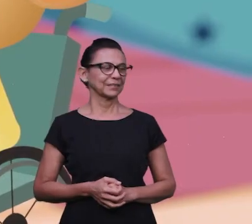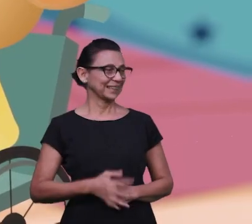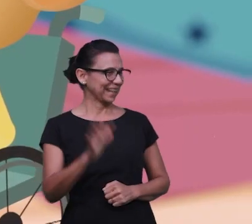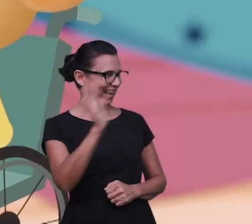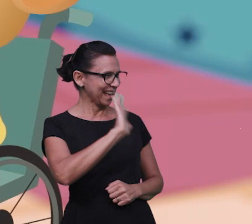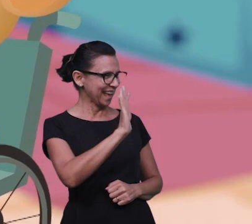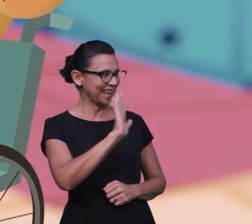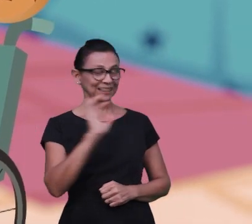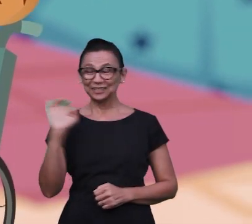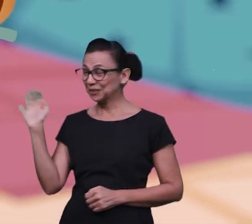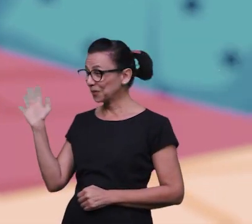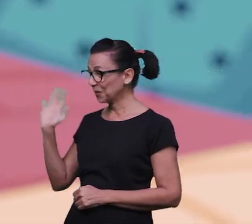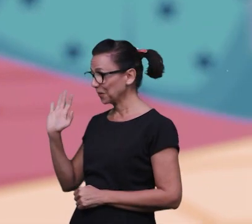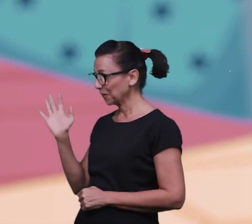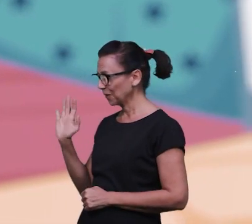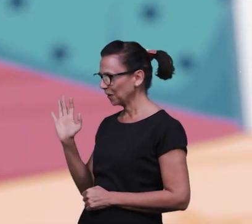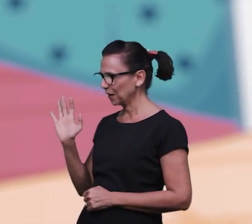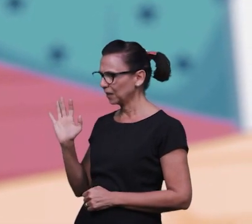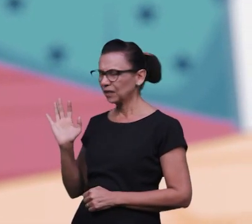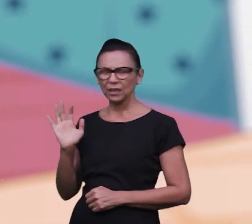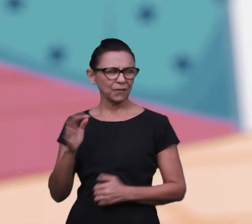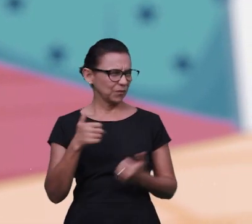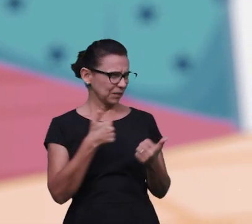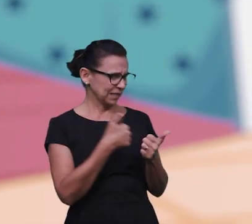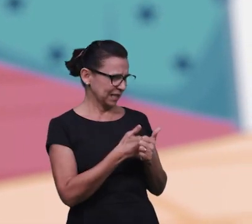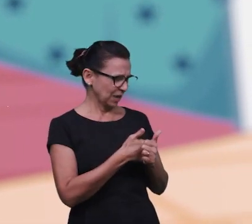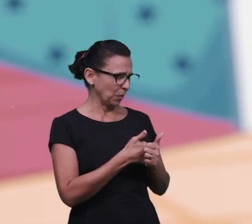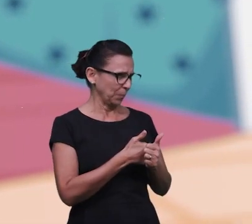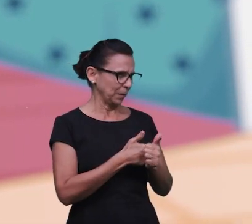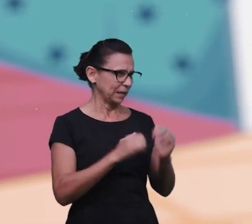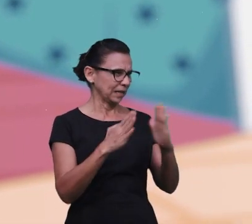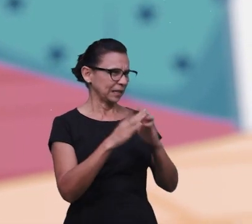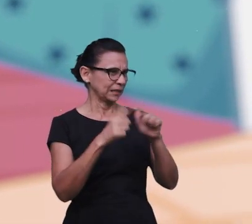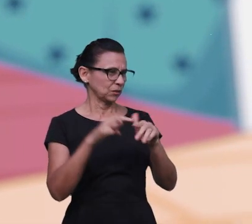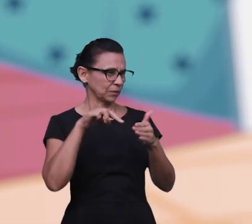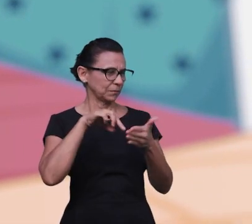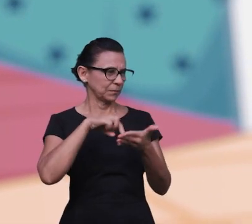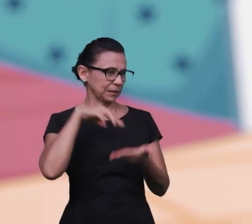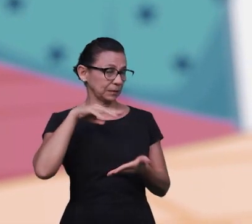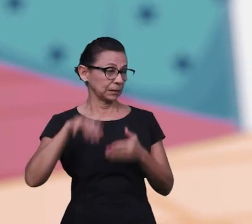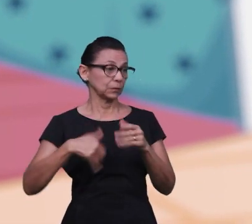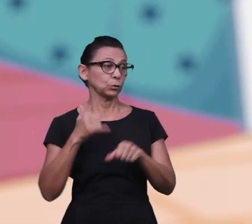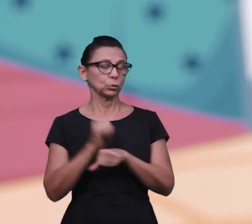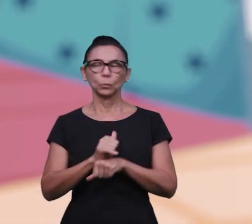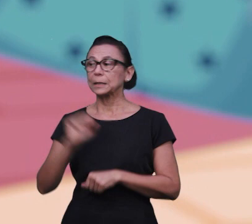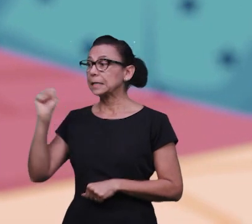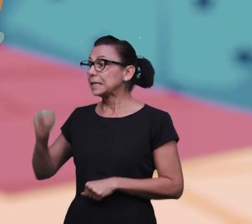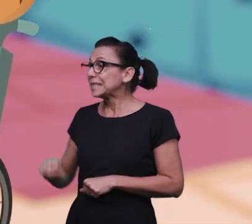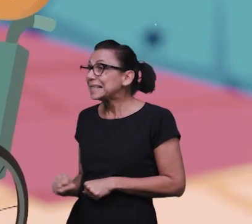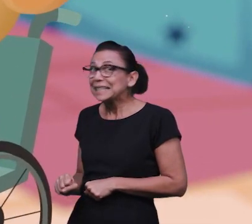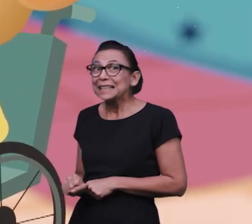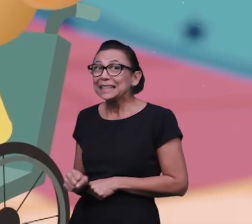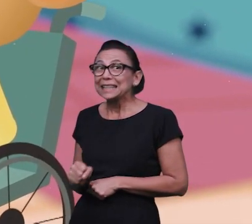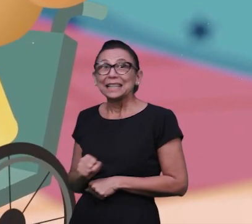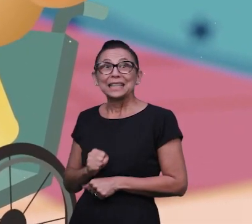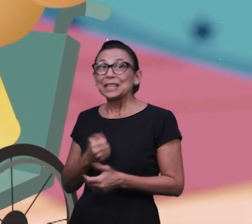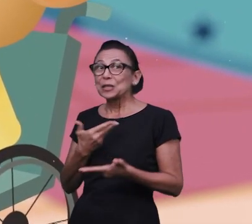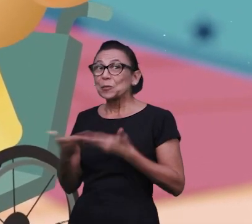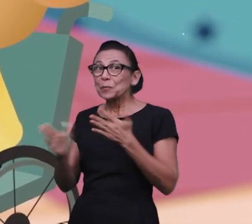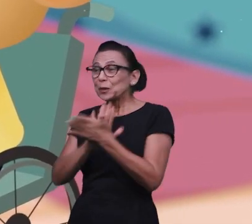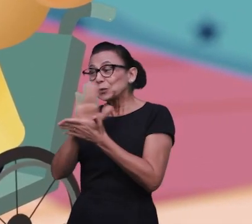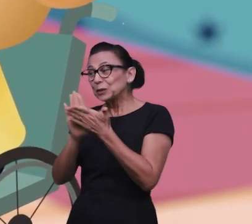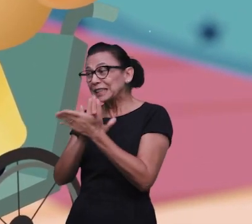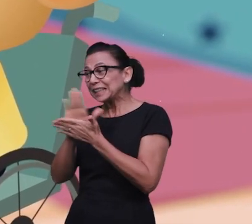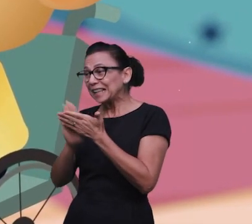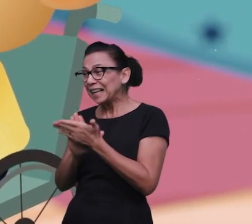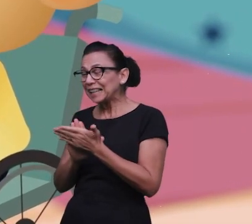Oi, Guga. Oi, Elo. Você acompanha os vídeos da Igreja Cristã Maranata no YouTube? Sim, não perco um. Que bom! E dá